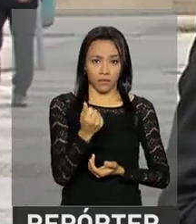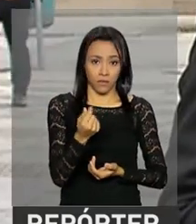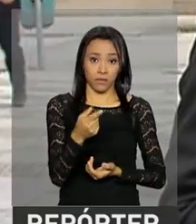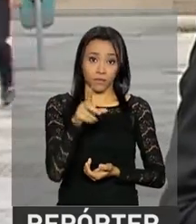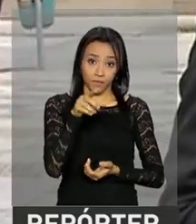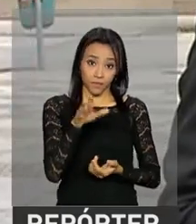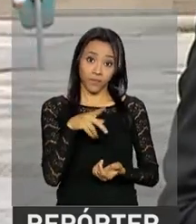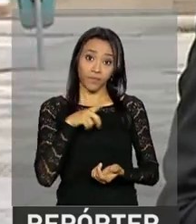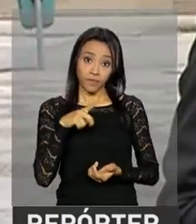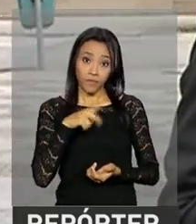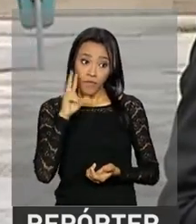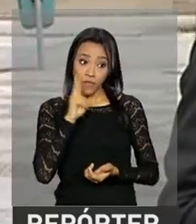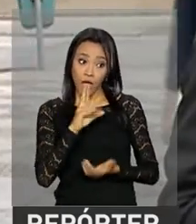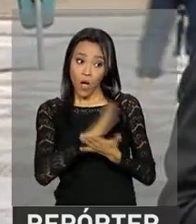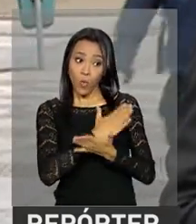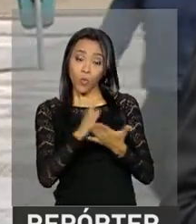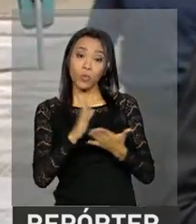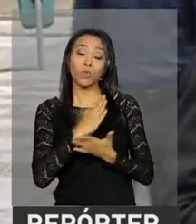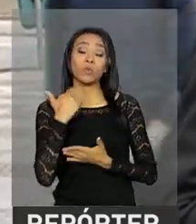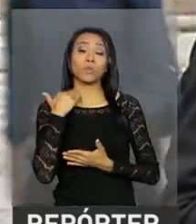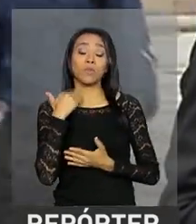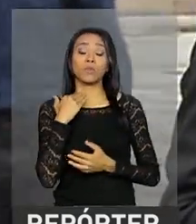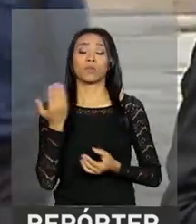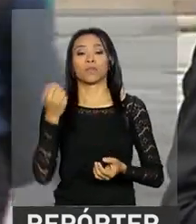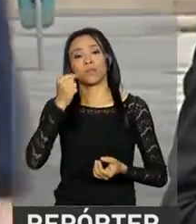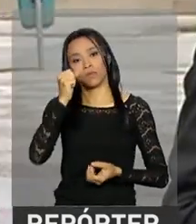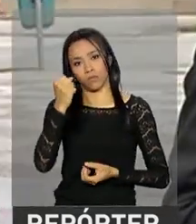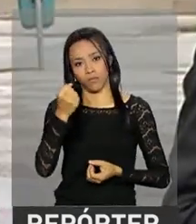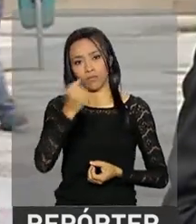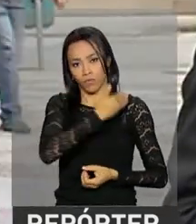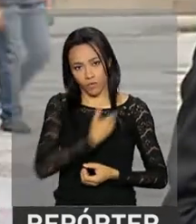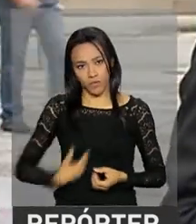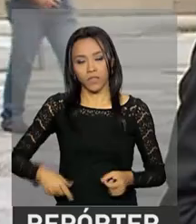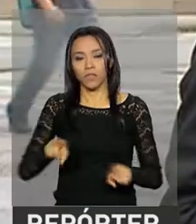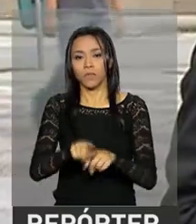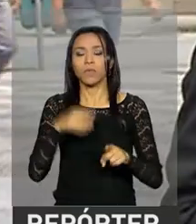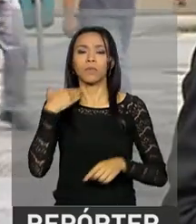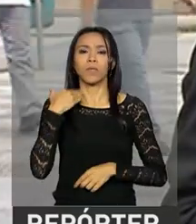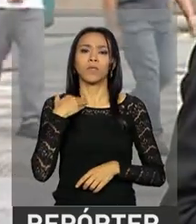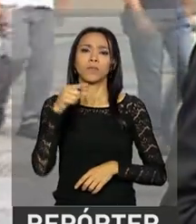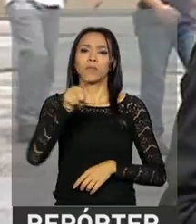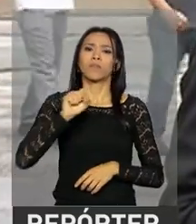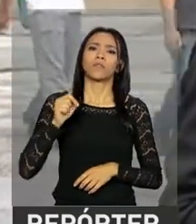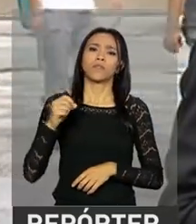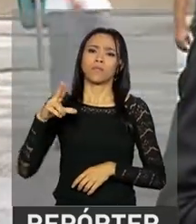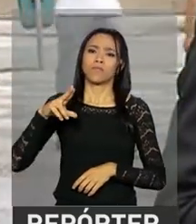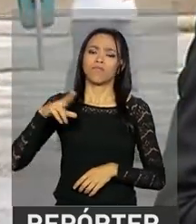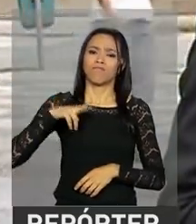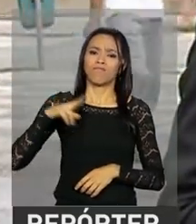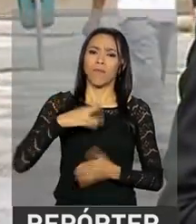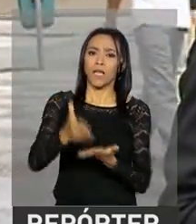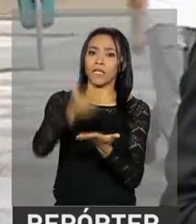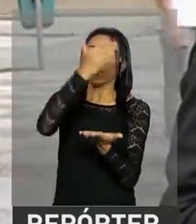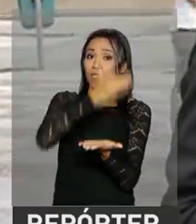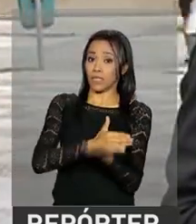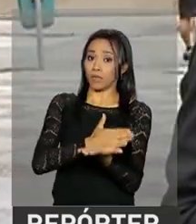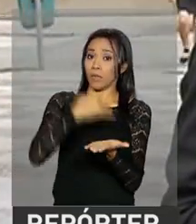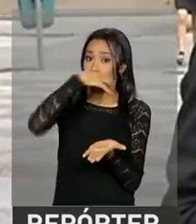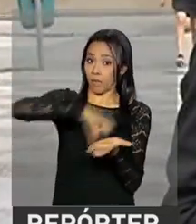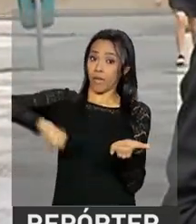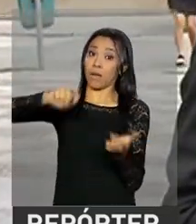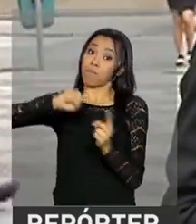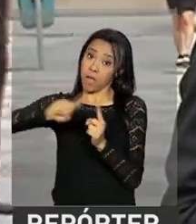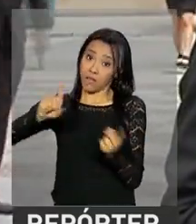necessidade de alguns contribuintes, bancos públicos e privados se oferecem para antecipar a restituição. E para isso, é claro, cobram